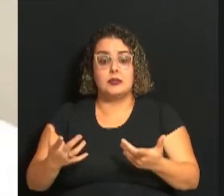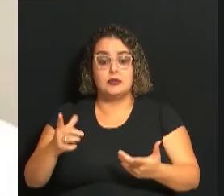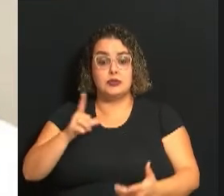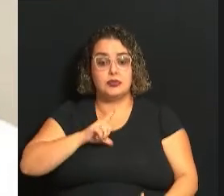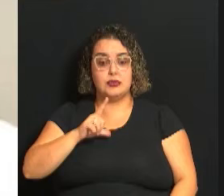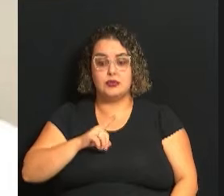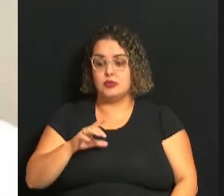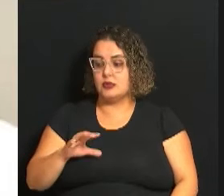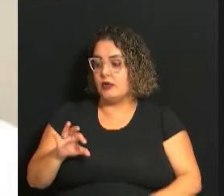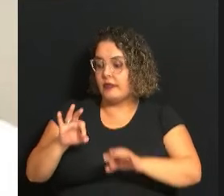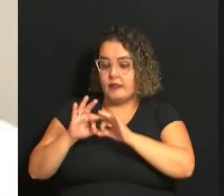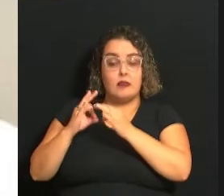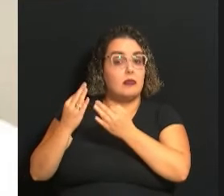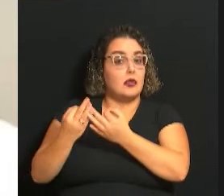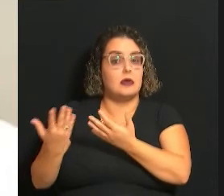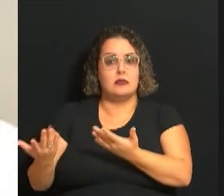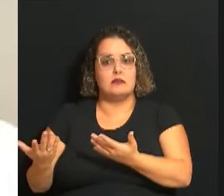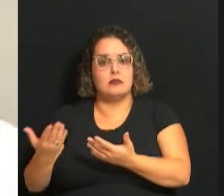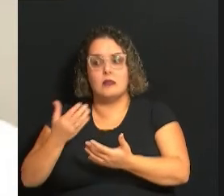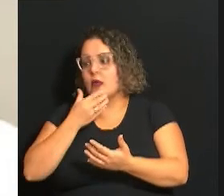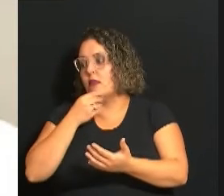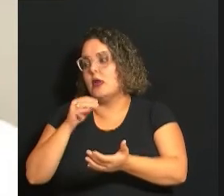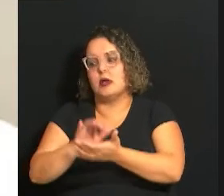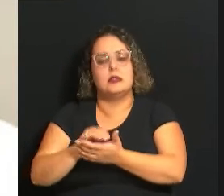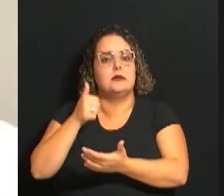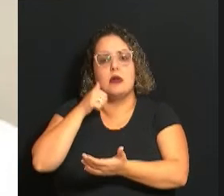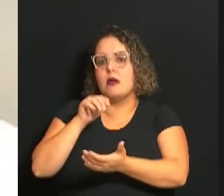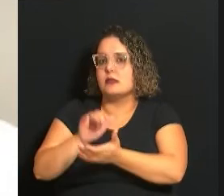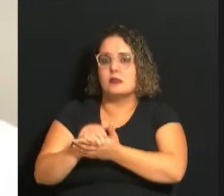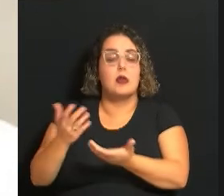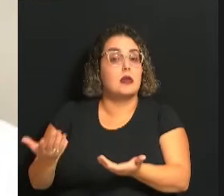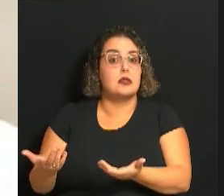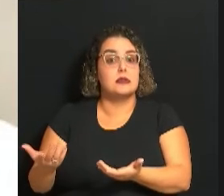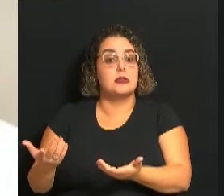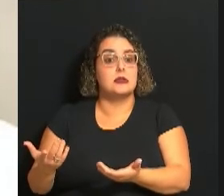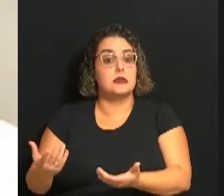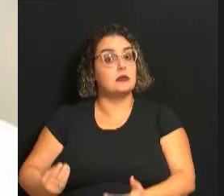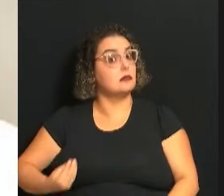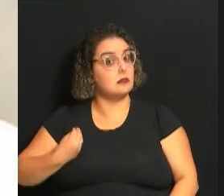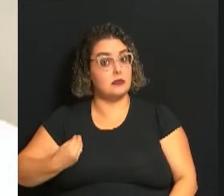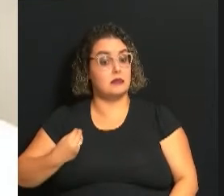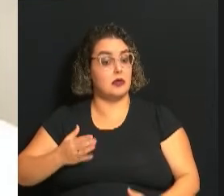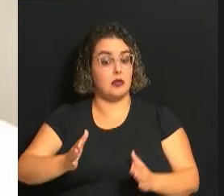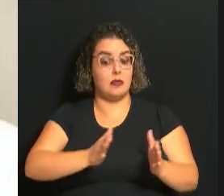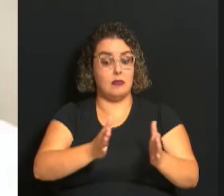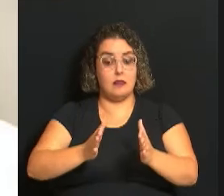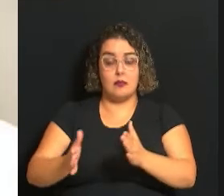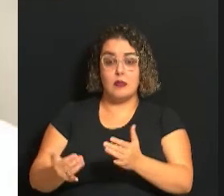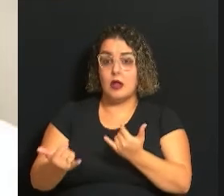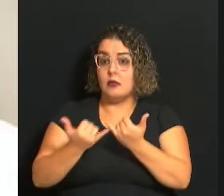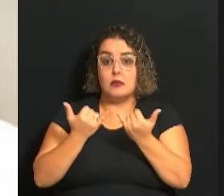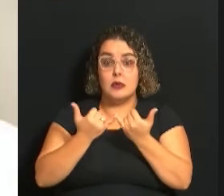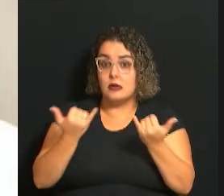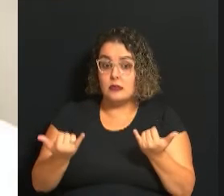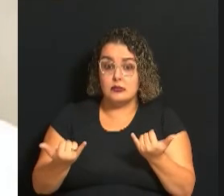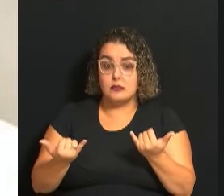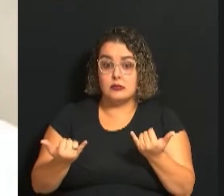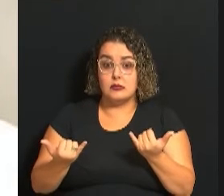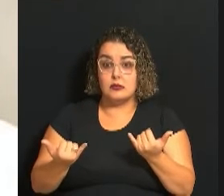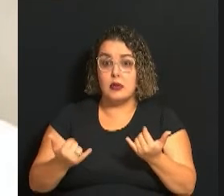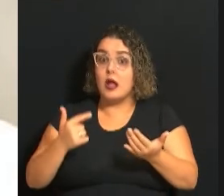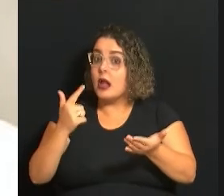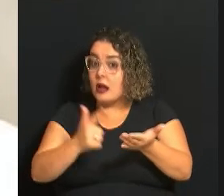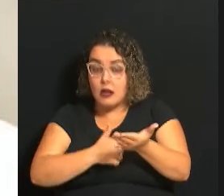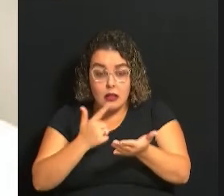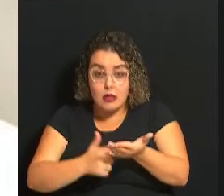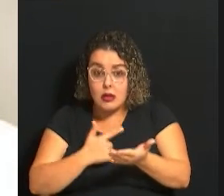parentes próximos, né, cônjuges próximos, que passaram por um processo parecido e eles buscaram literaturas, né, e